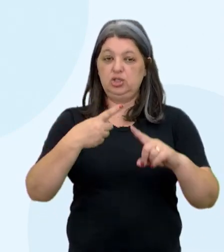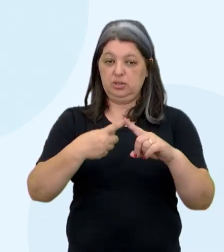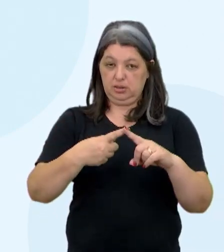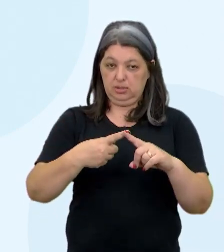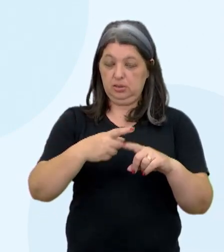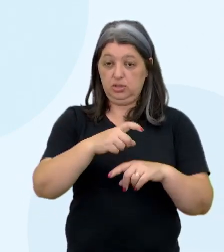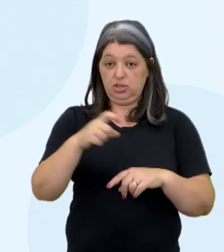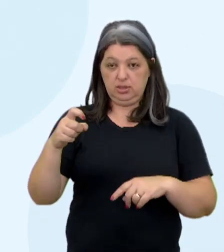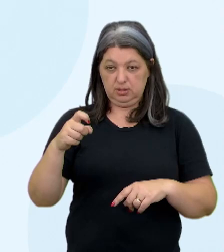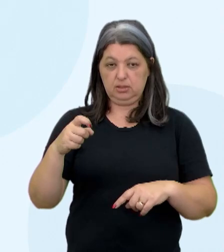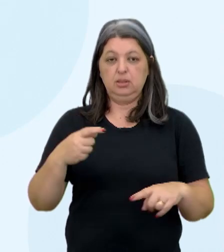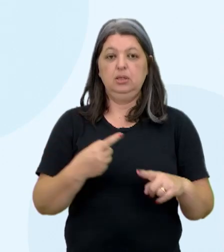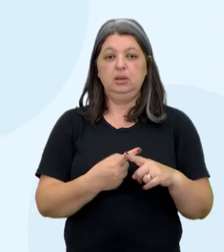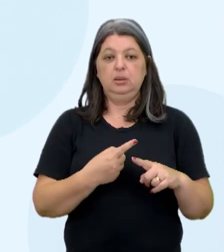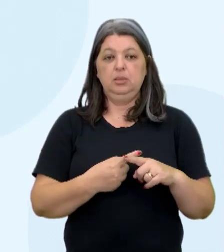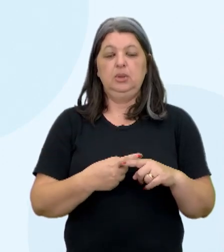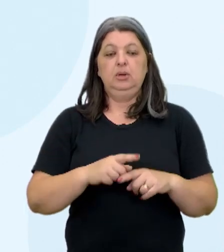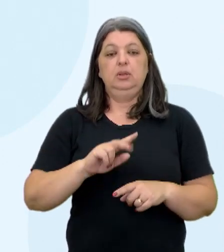seno de